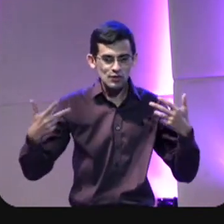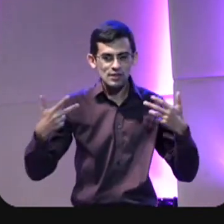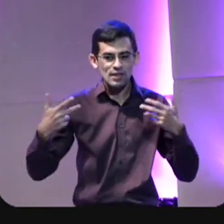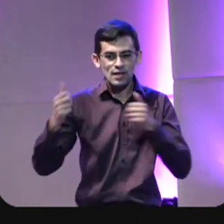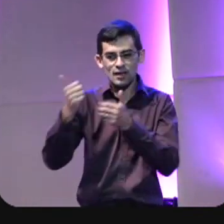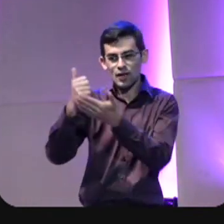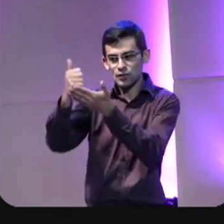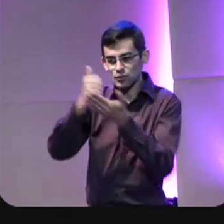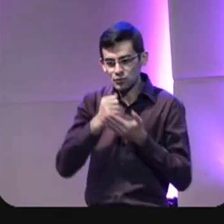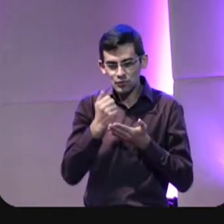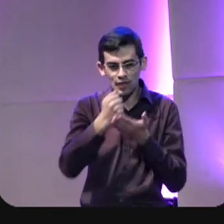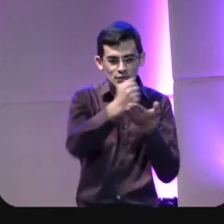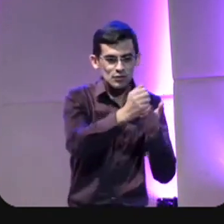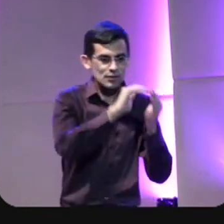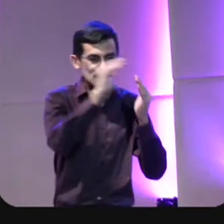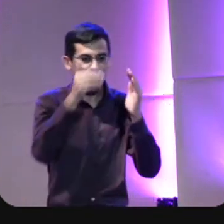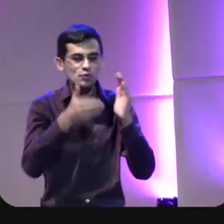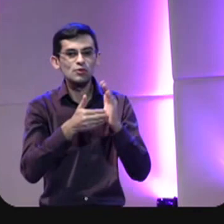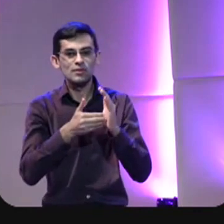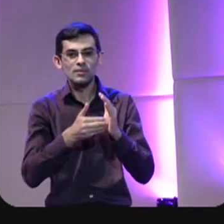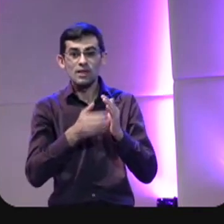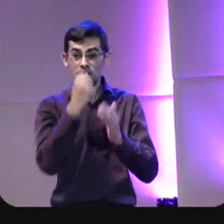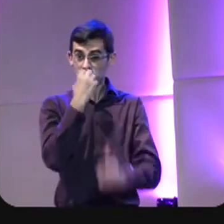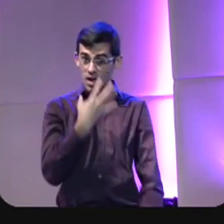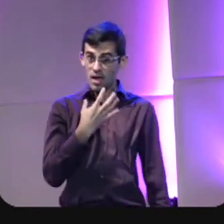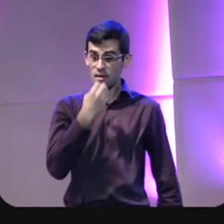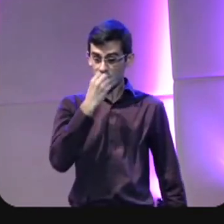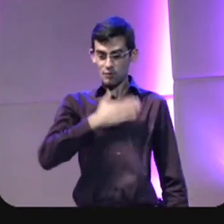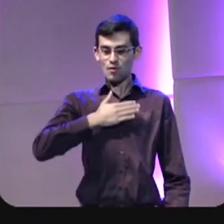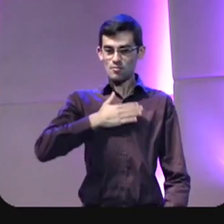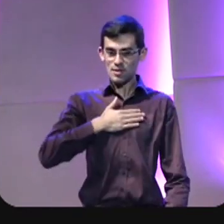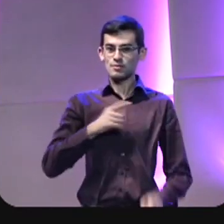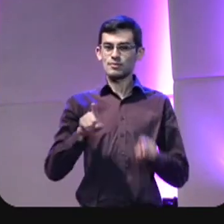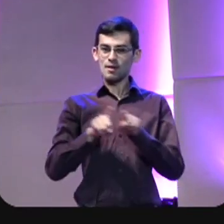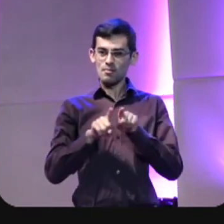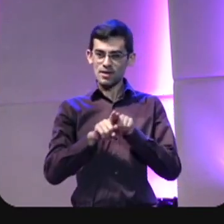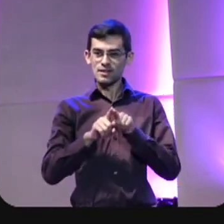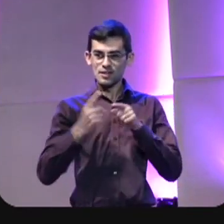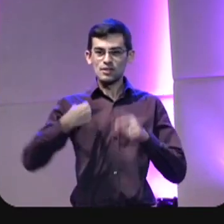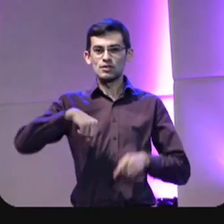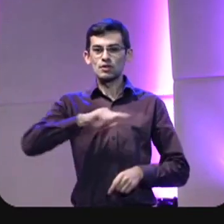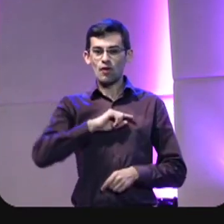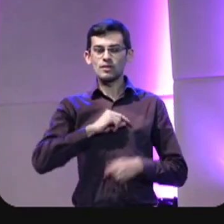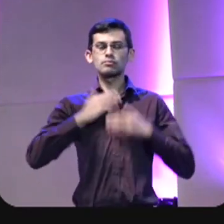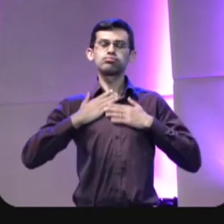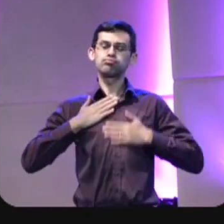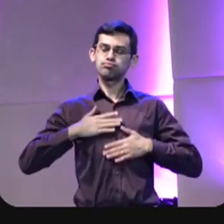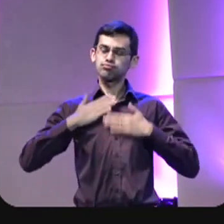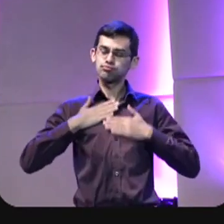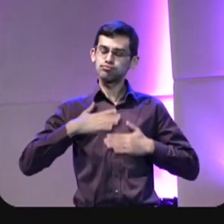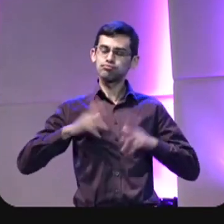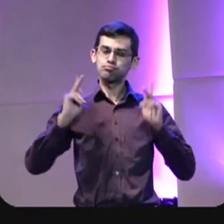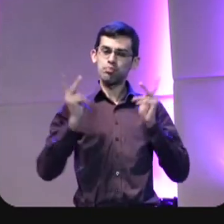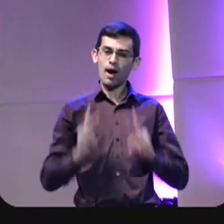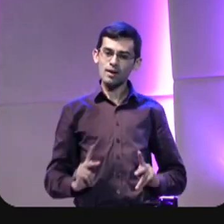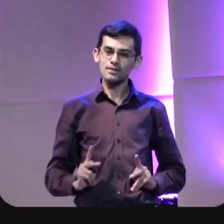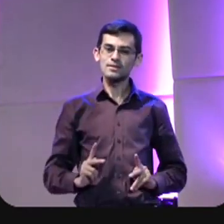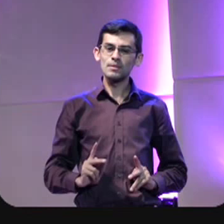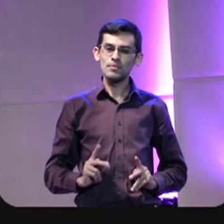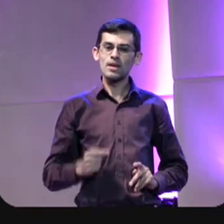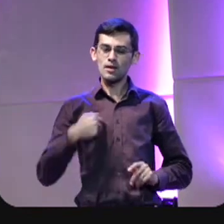em tudo, e ela está bem comigo, a gente está muito tranquilo, realmente